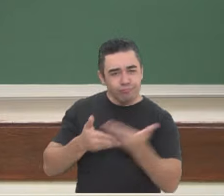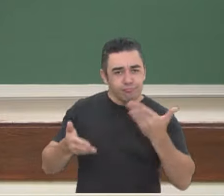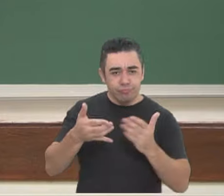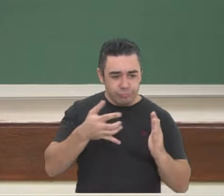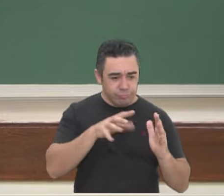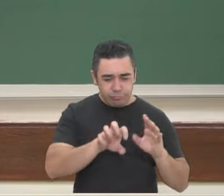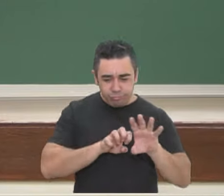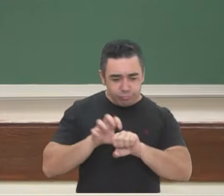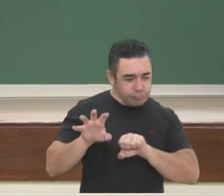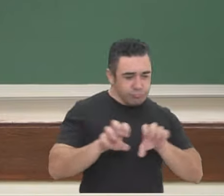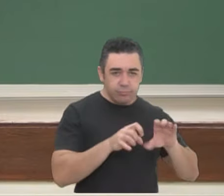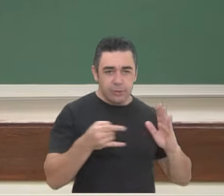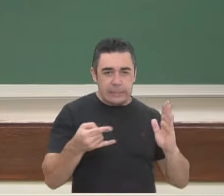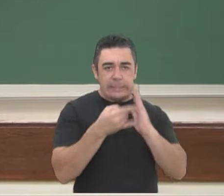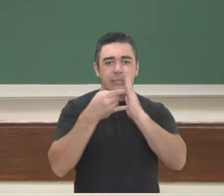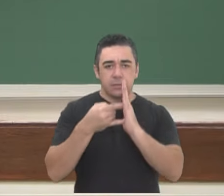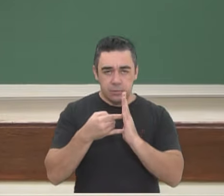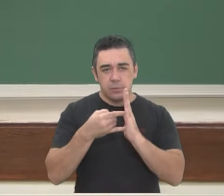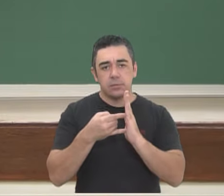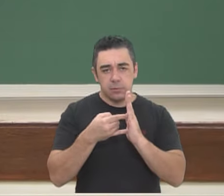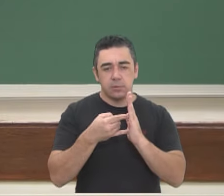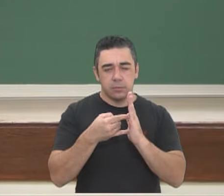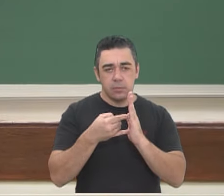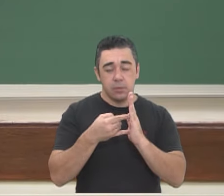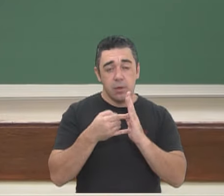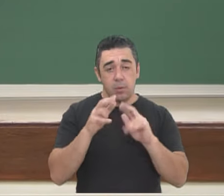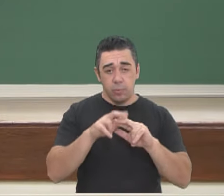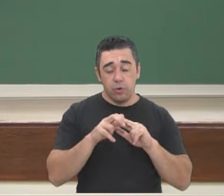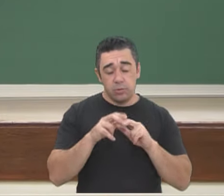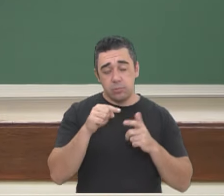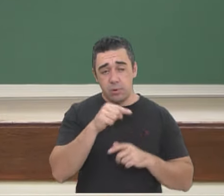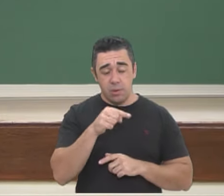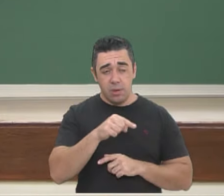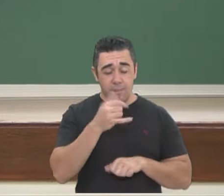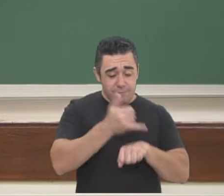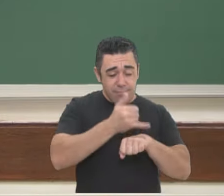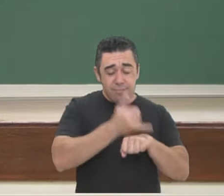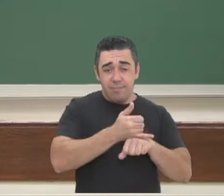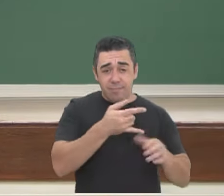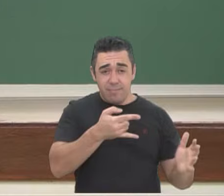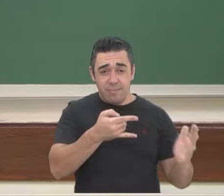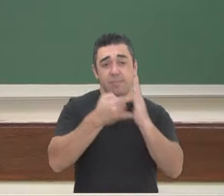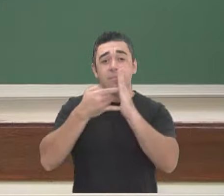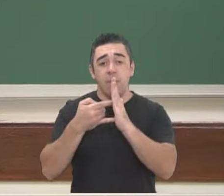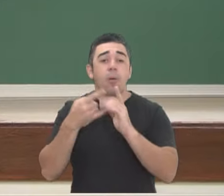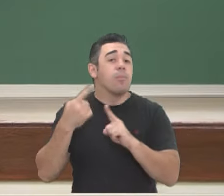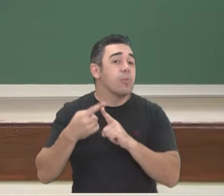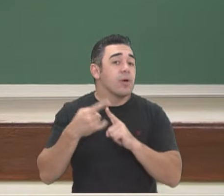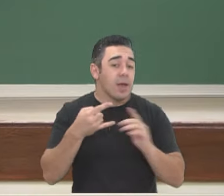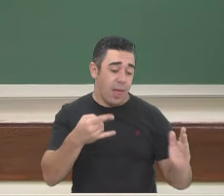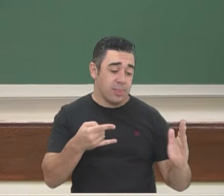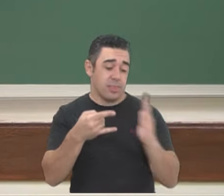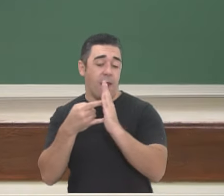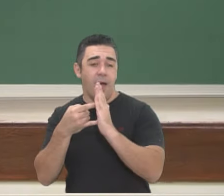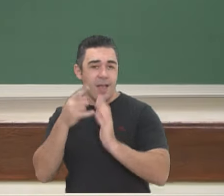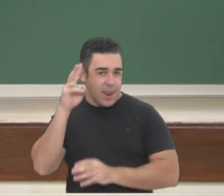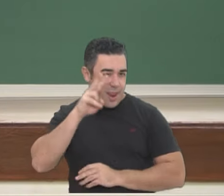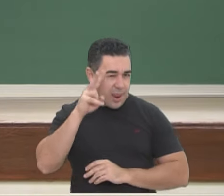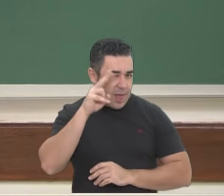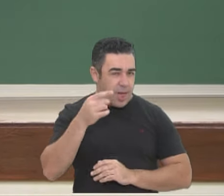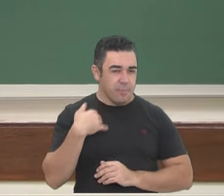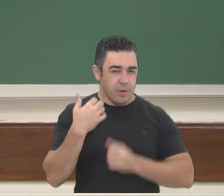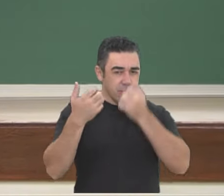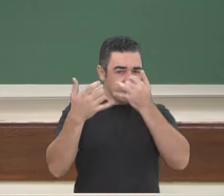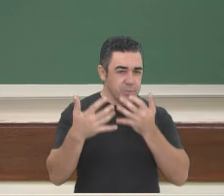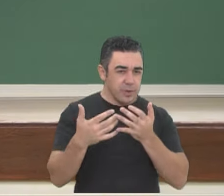metais promovendo essa atração e esses metais por quê que eles são atraídos vocês lembram dos